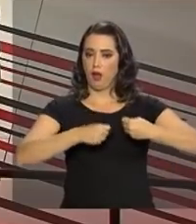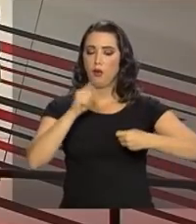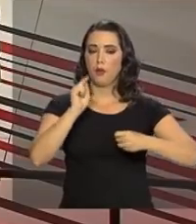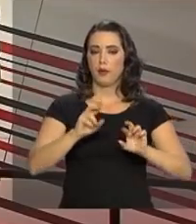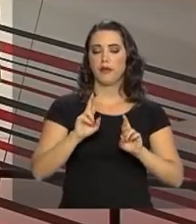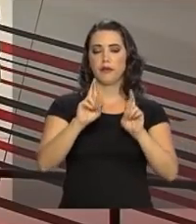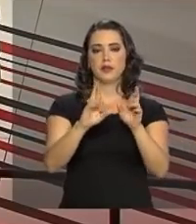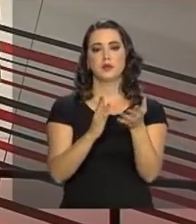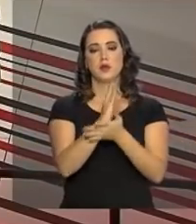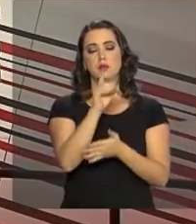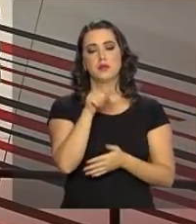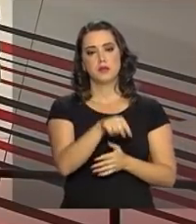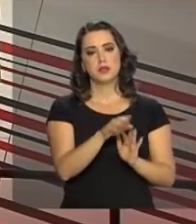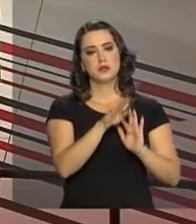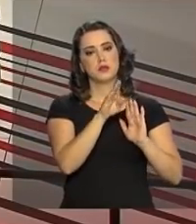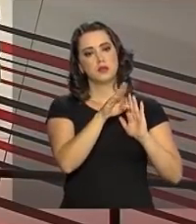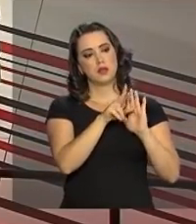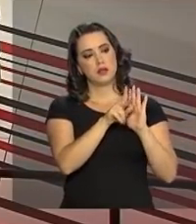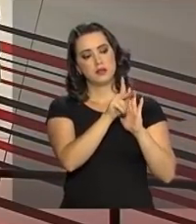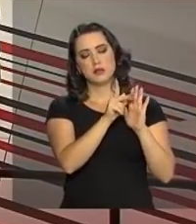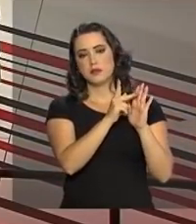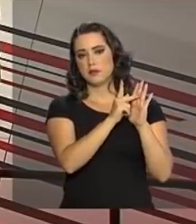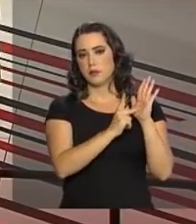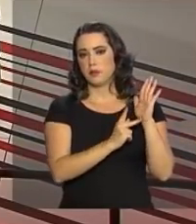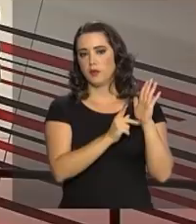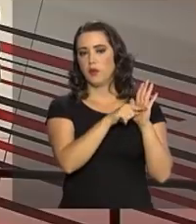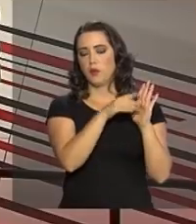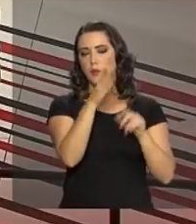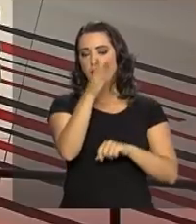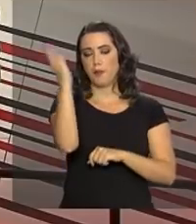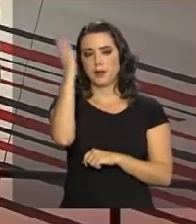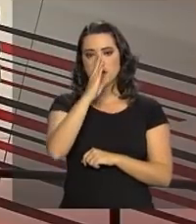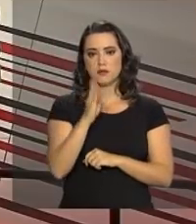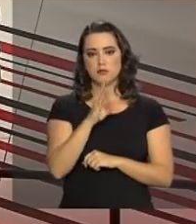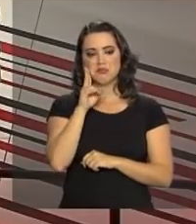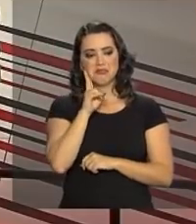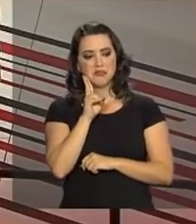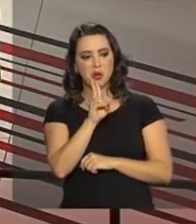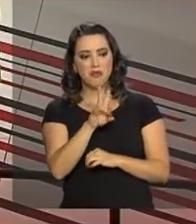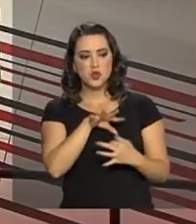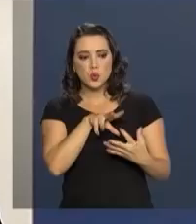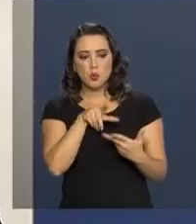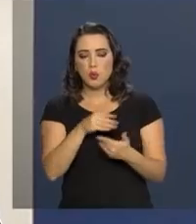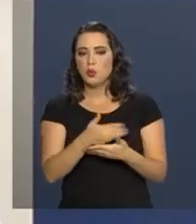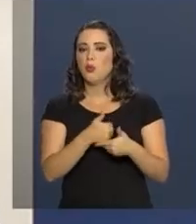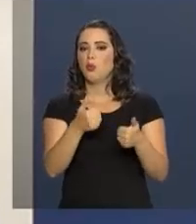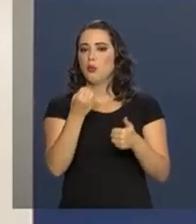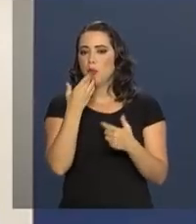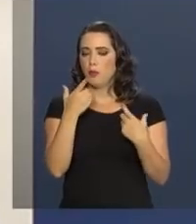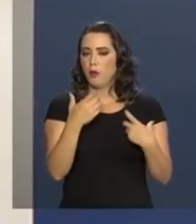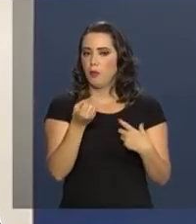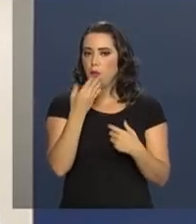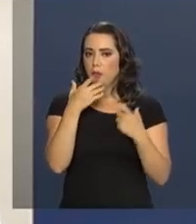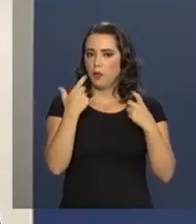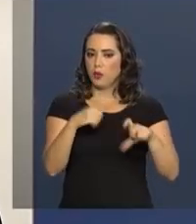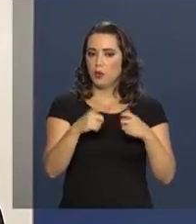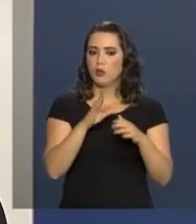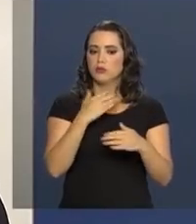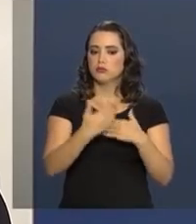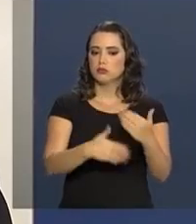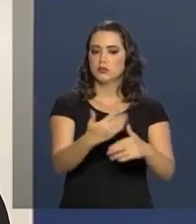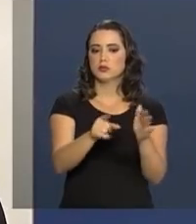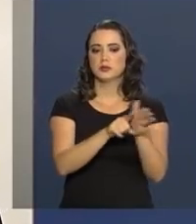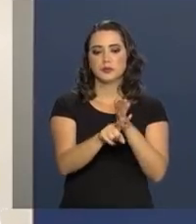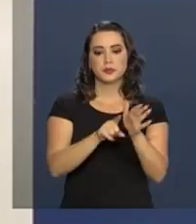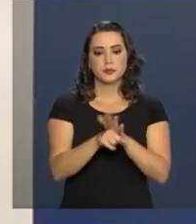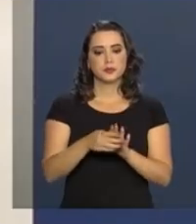Rota 2030, o Brasil ganhe destaque mundial na produção de combustíveis para o futuro. Ele dá um apoio à pesquisa e